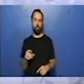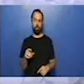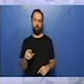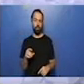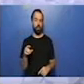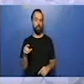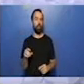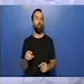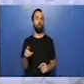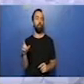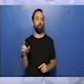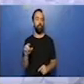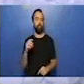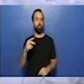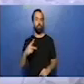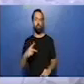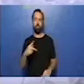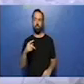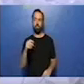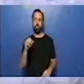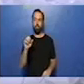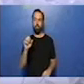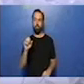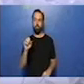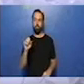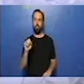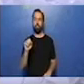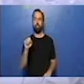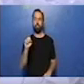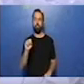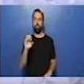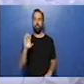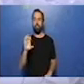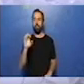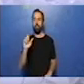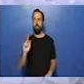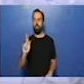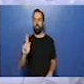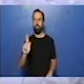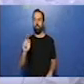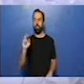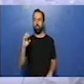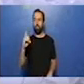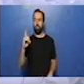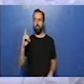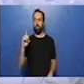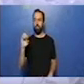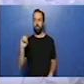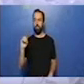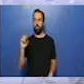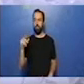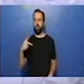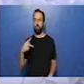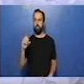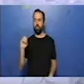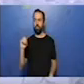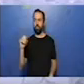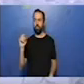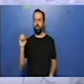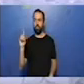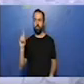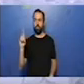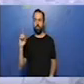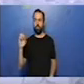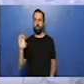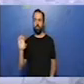alimentando, englobando uma bactéria. Inicialmente aqui está a célula, repito, essa célula aqui, de uma ameba.